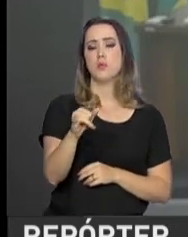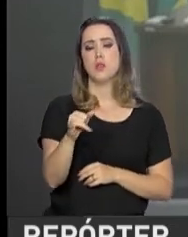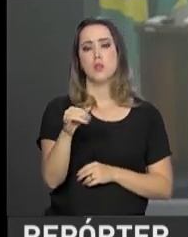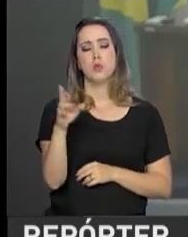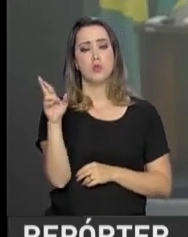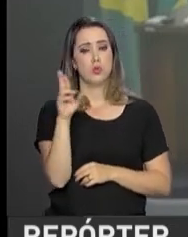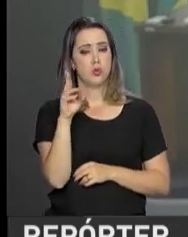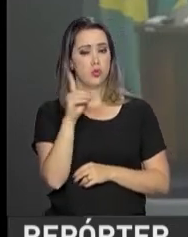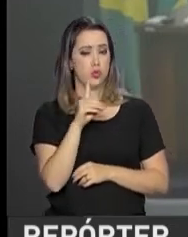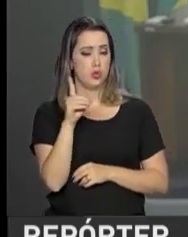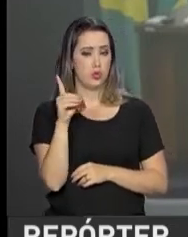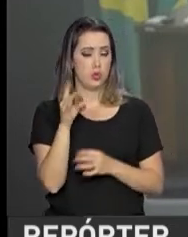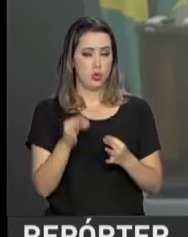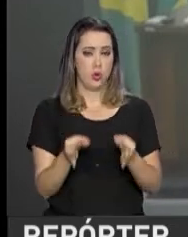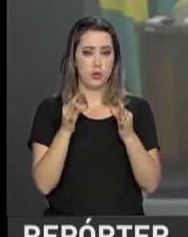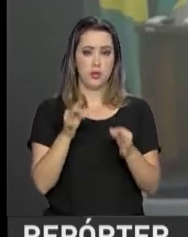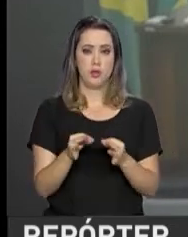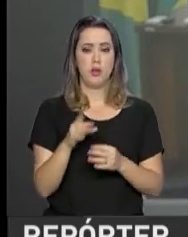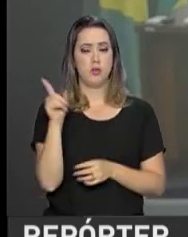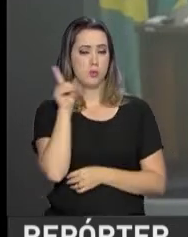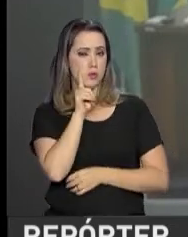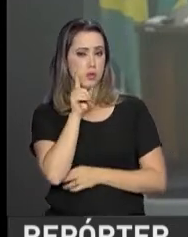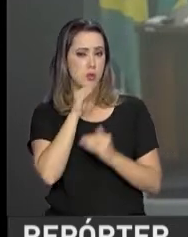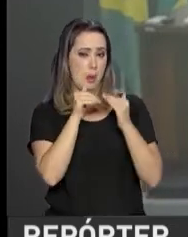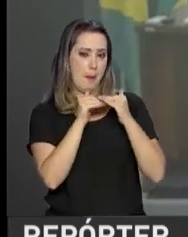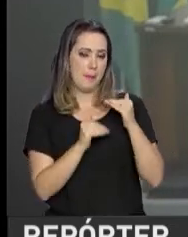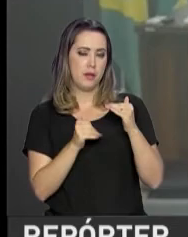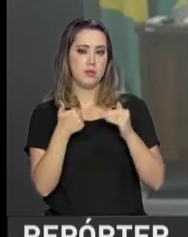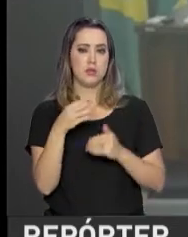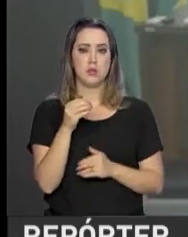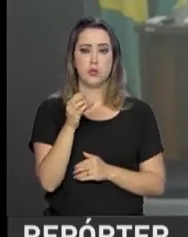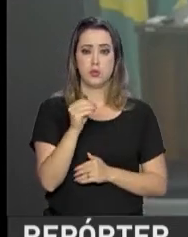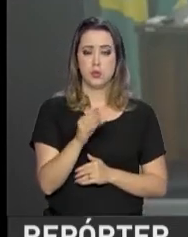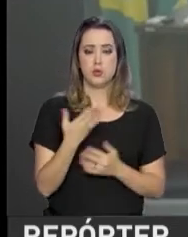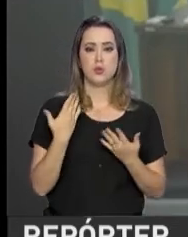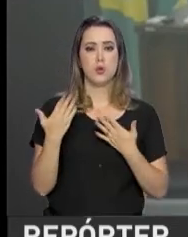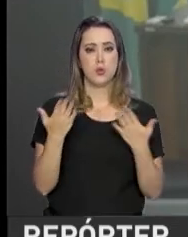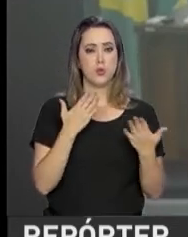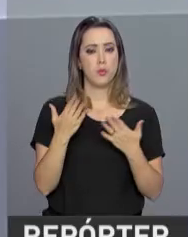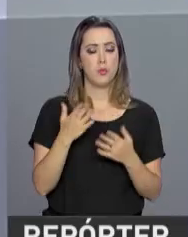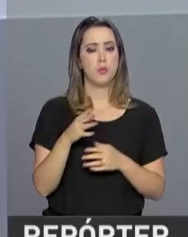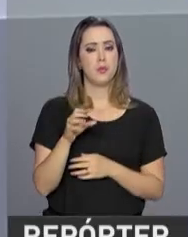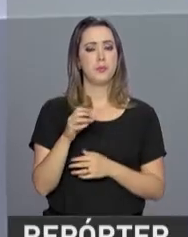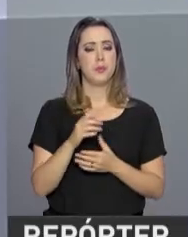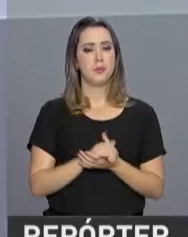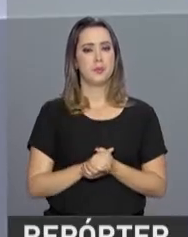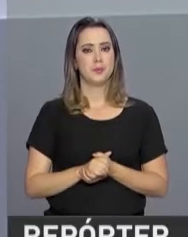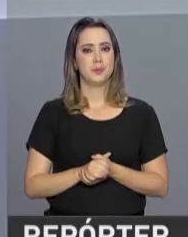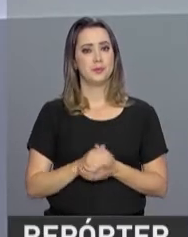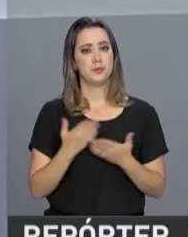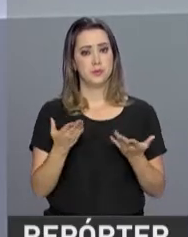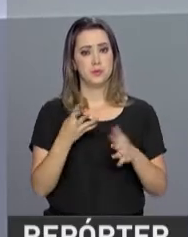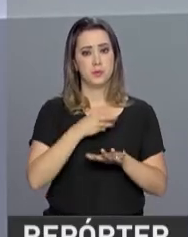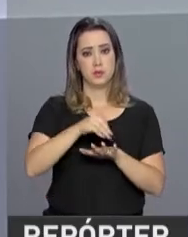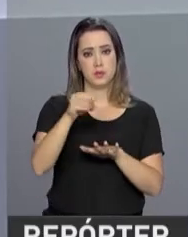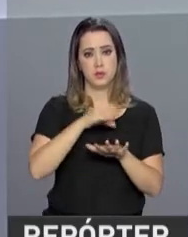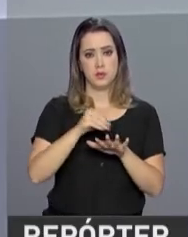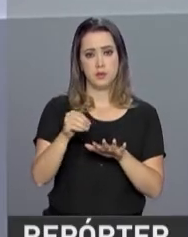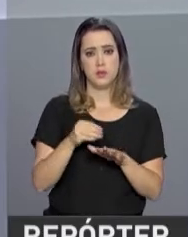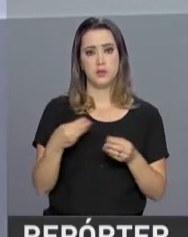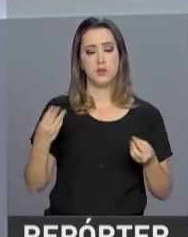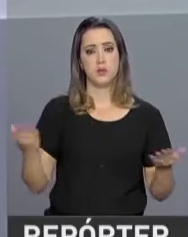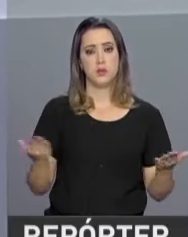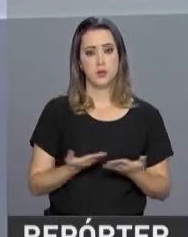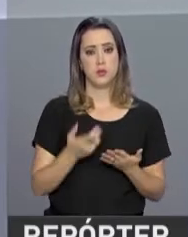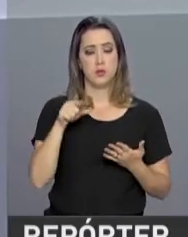Os americanos estão exportando menos de 100 milhões de toneladas, comparado ao complexo soja-milho. Essa informação do Departamento